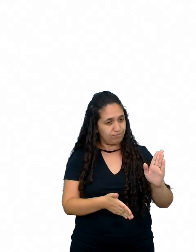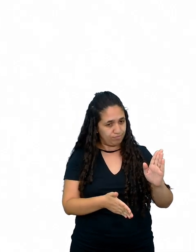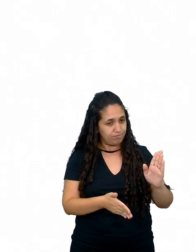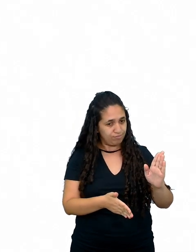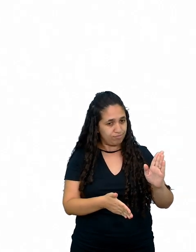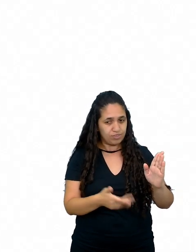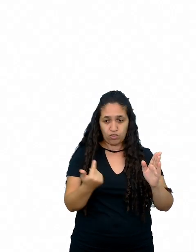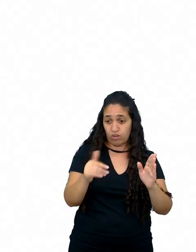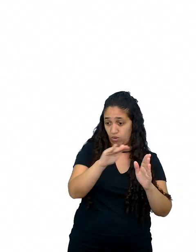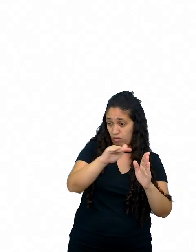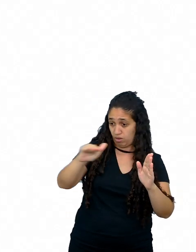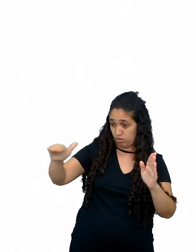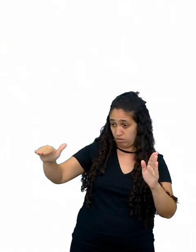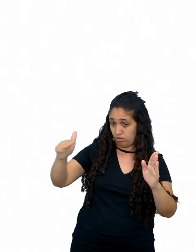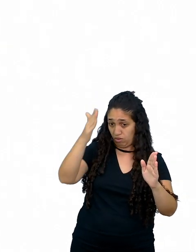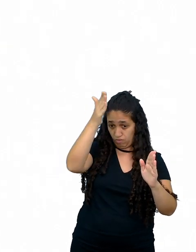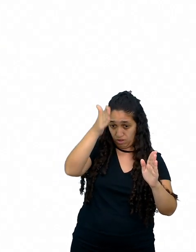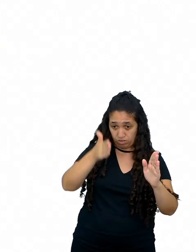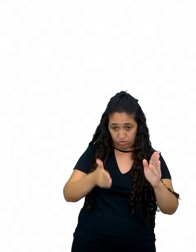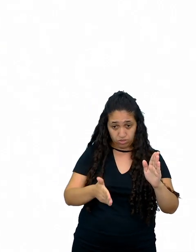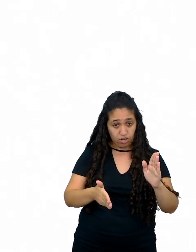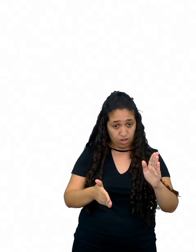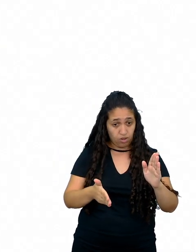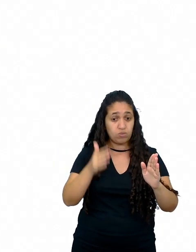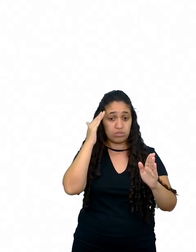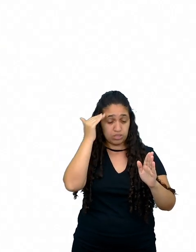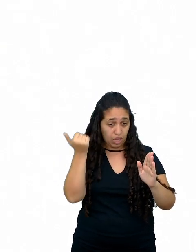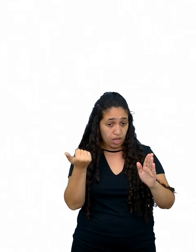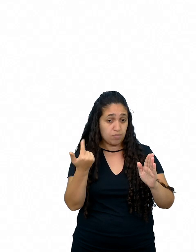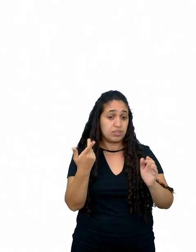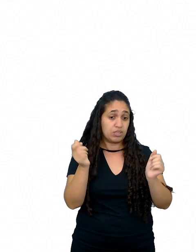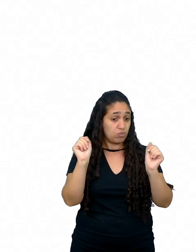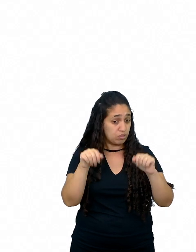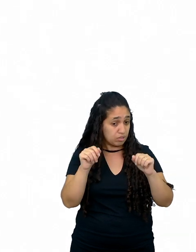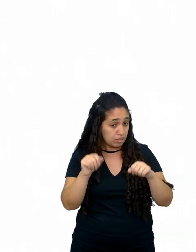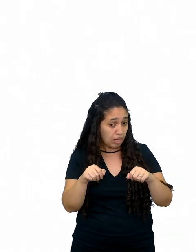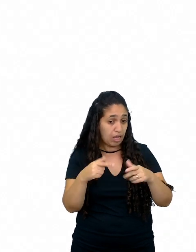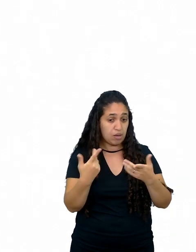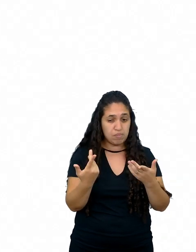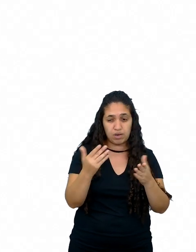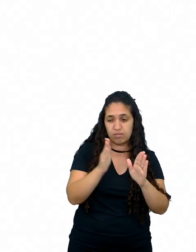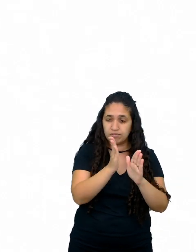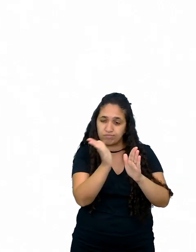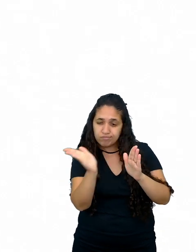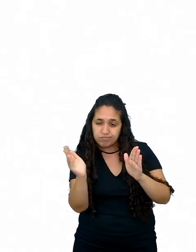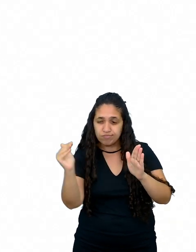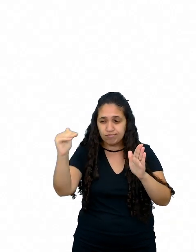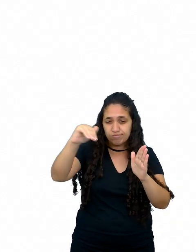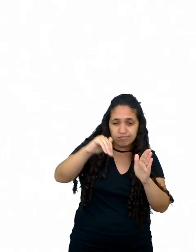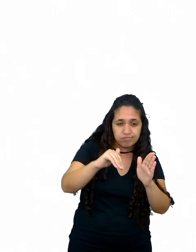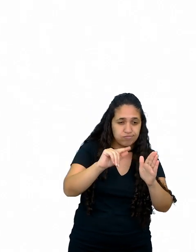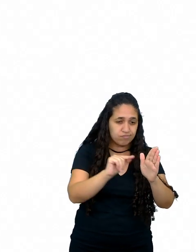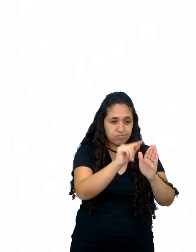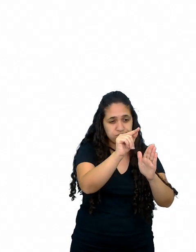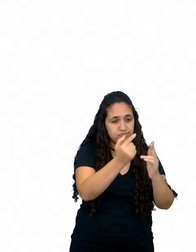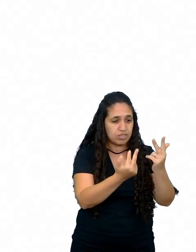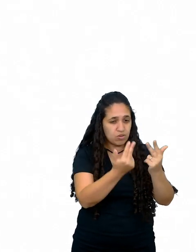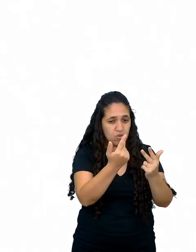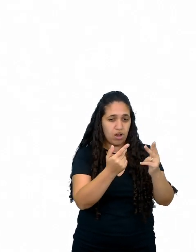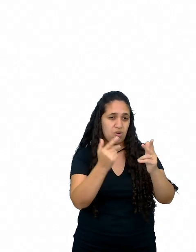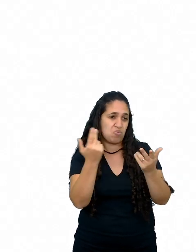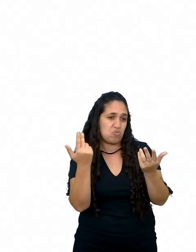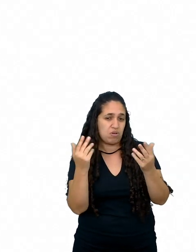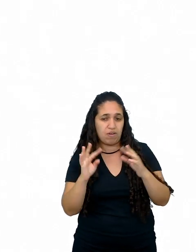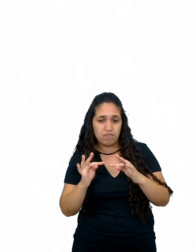e no horizontal, não precisa de forma, né, gente? A gente pode contar ponto, pode fazer final menos inicial, igual a